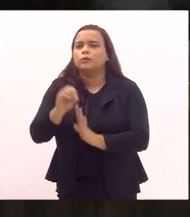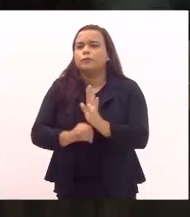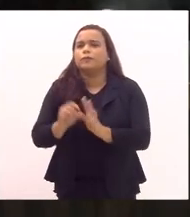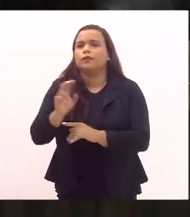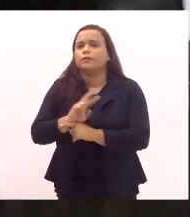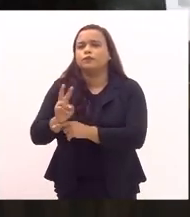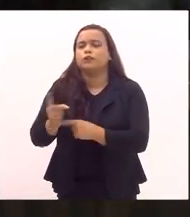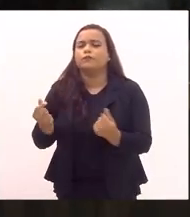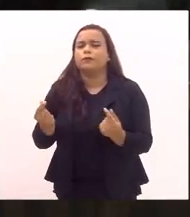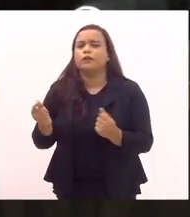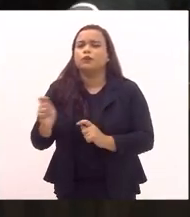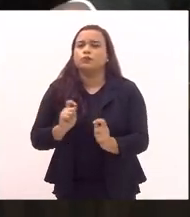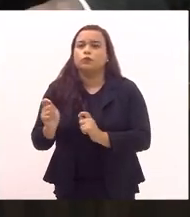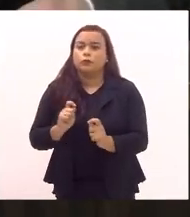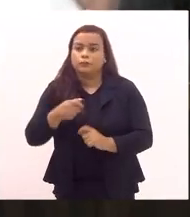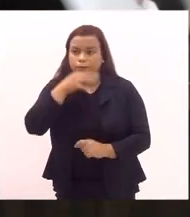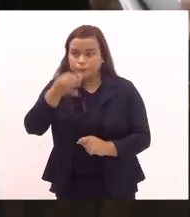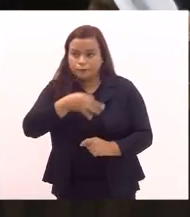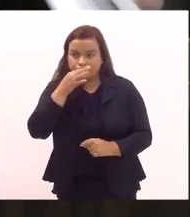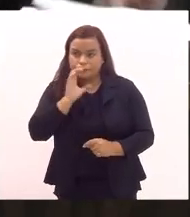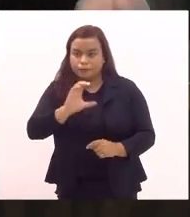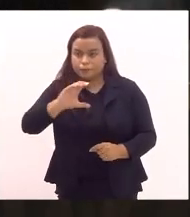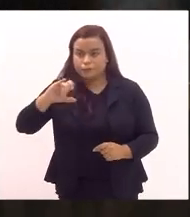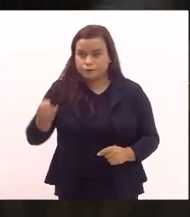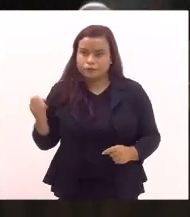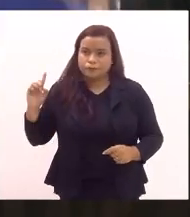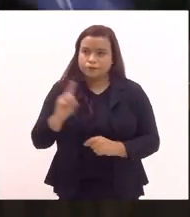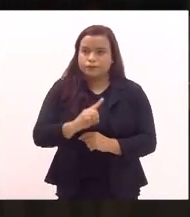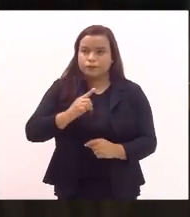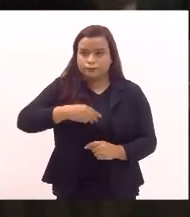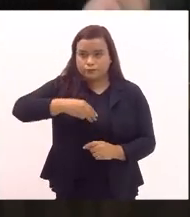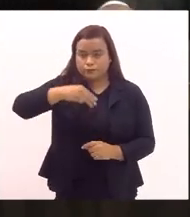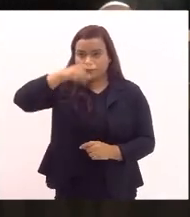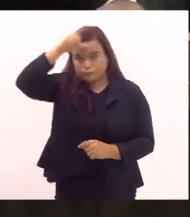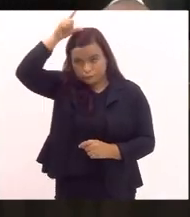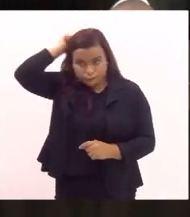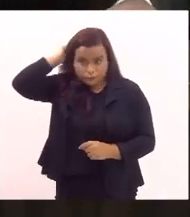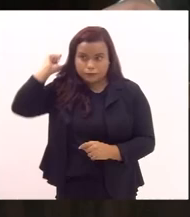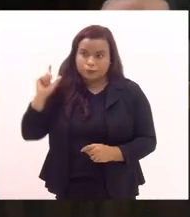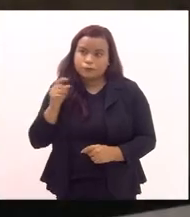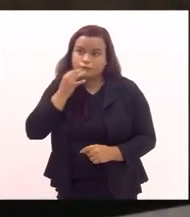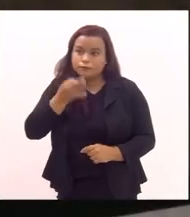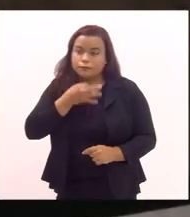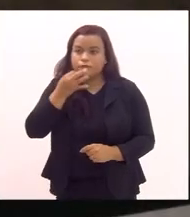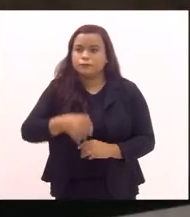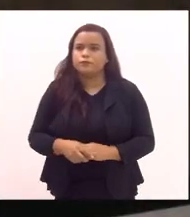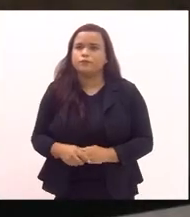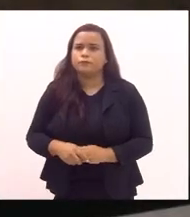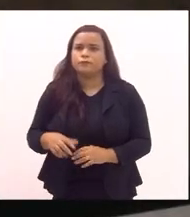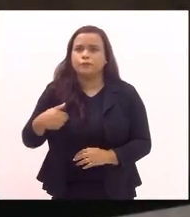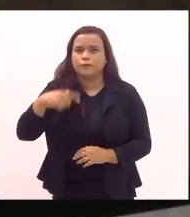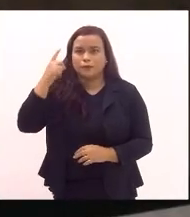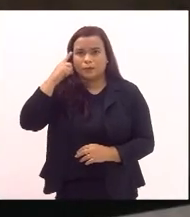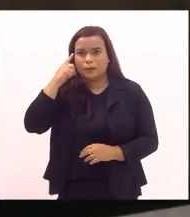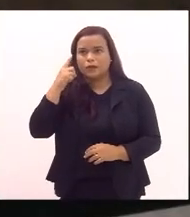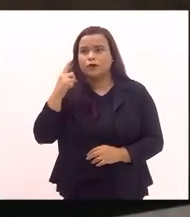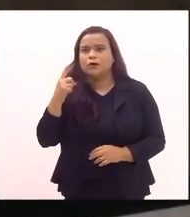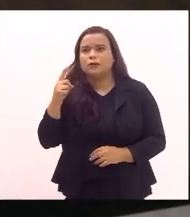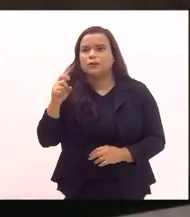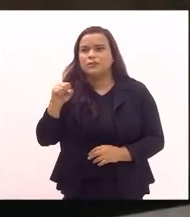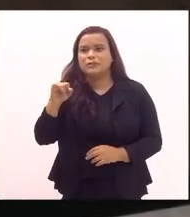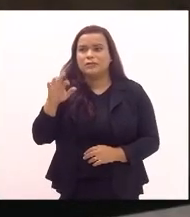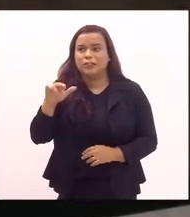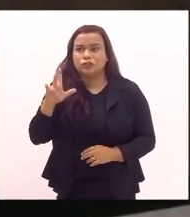fiscalização financeira e controle emite parecer pela comissão de correção notícia Deputado Luiz Paulo e eu pensei que o deputado Dr Serginho